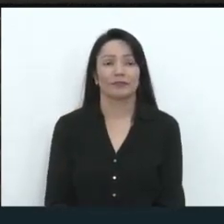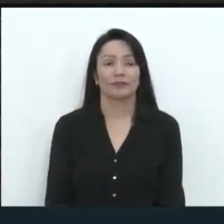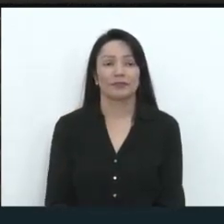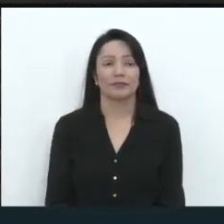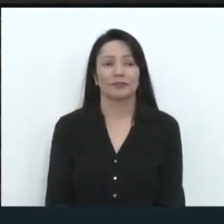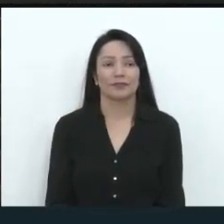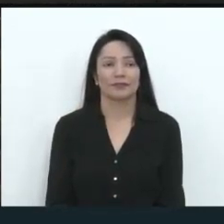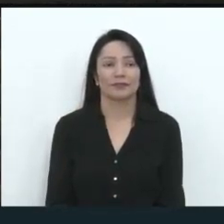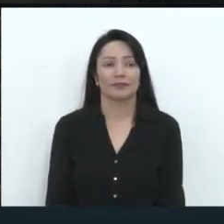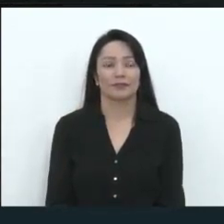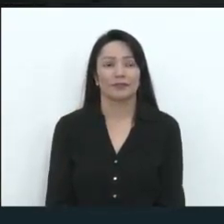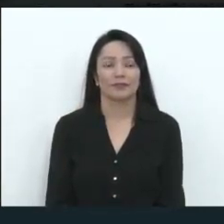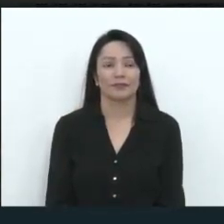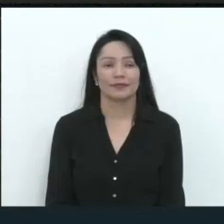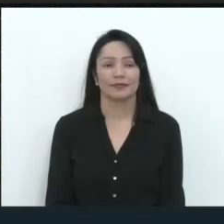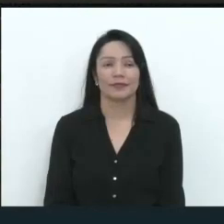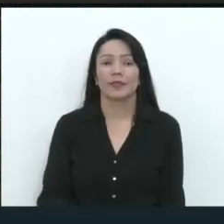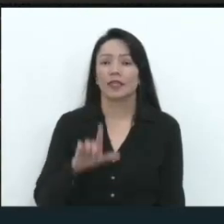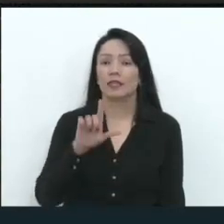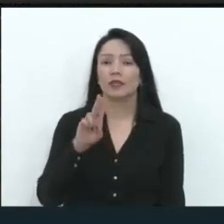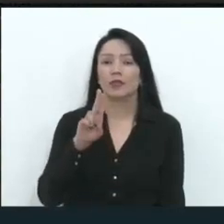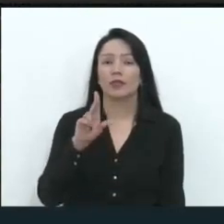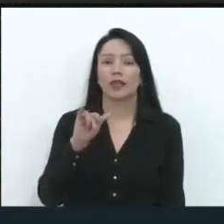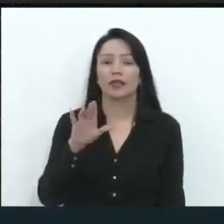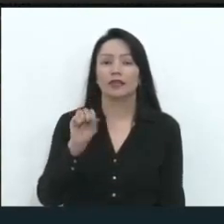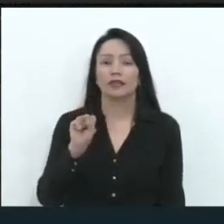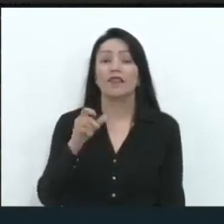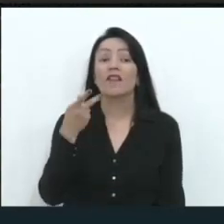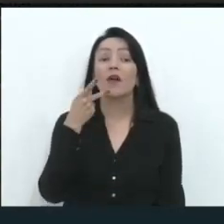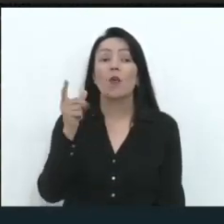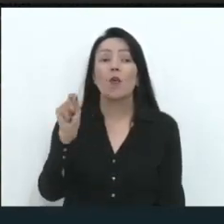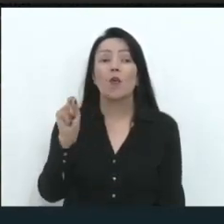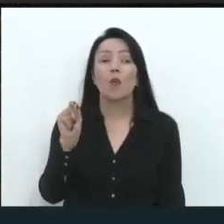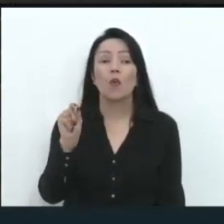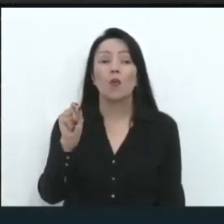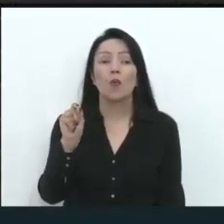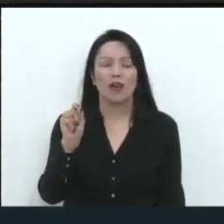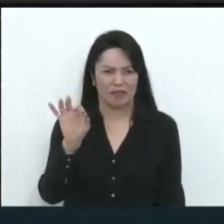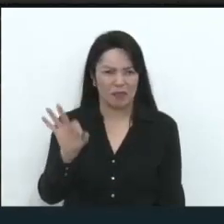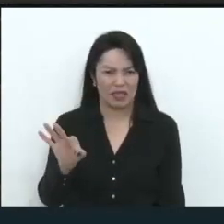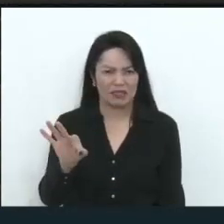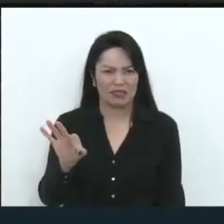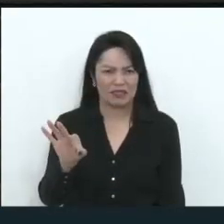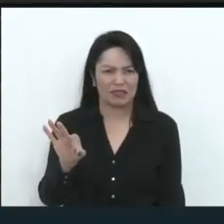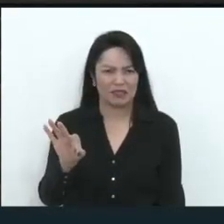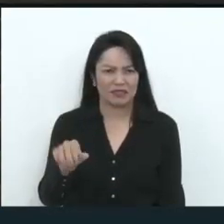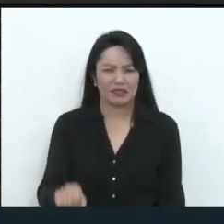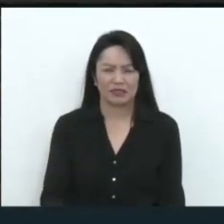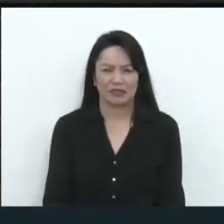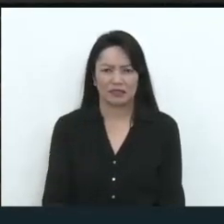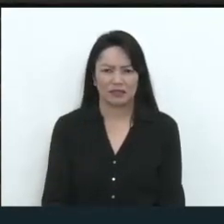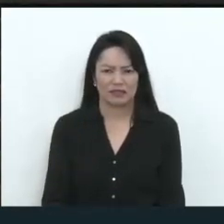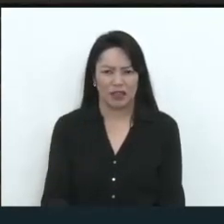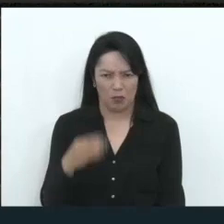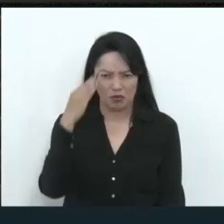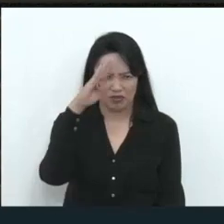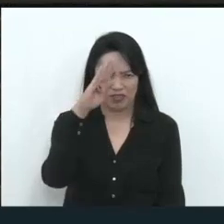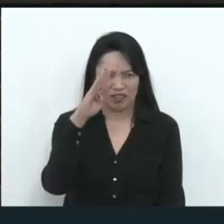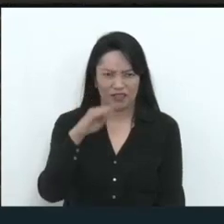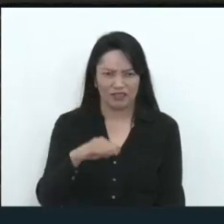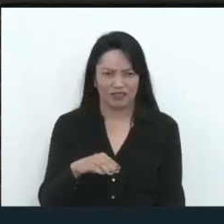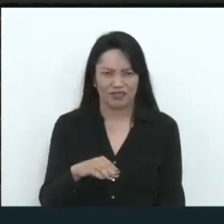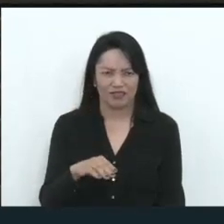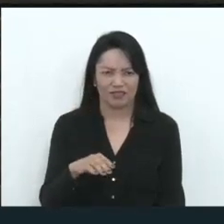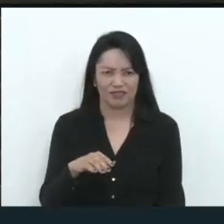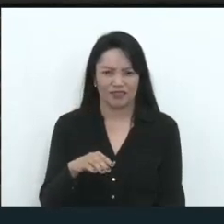O Lula vai falar... Não, Lucas... Vai falar o que, vereador Lucas? Vai mesmo, vereador Lucas? Bolsonaro? Sobre